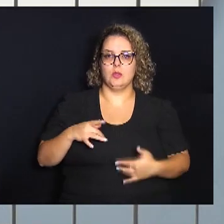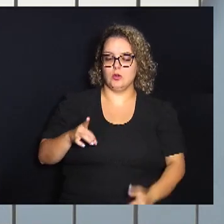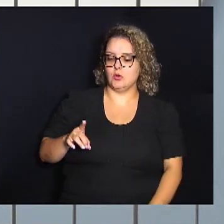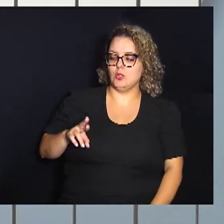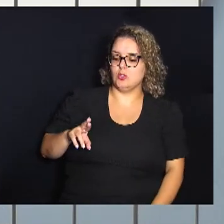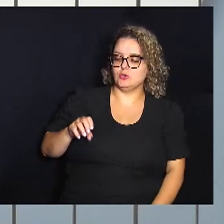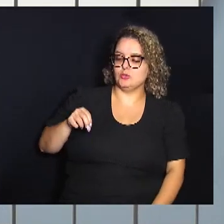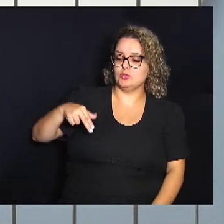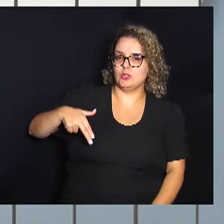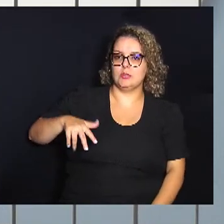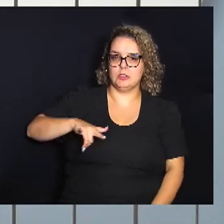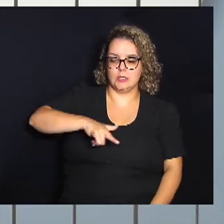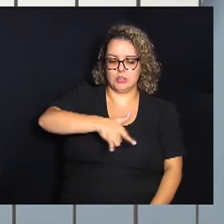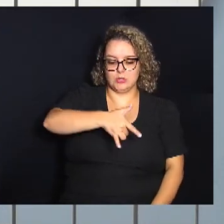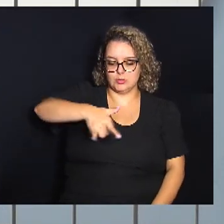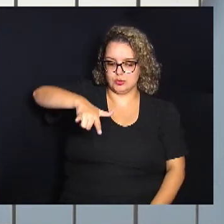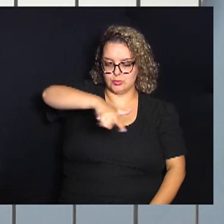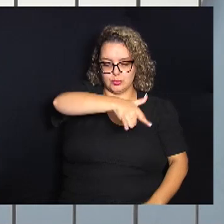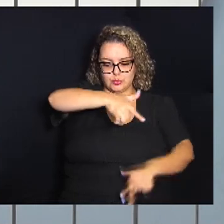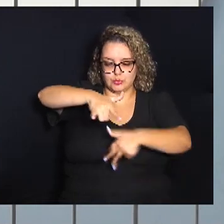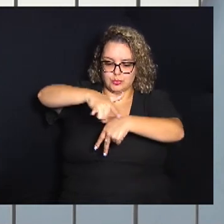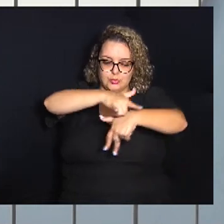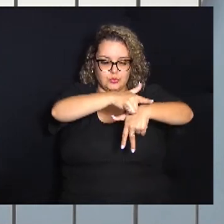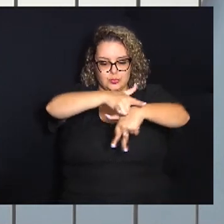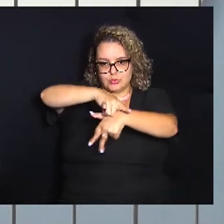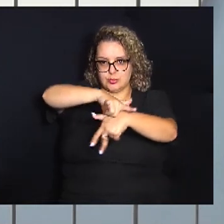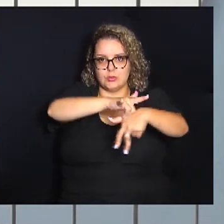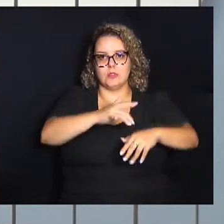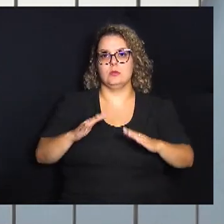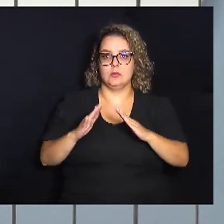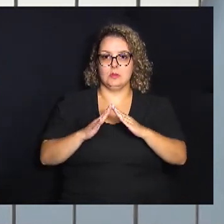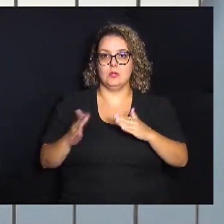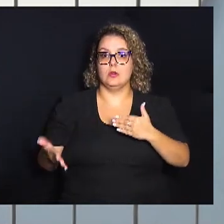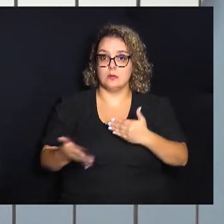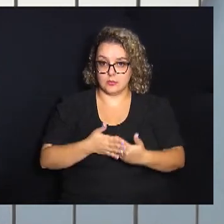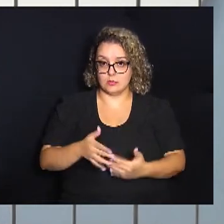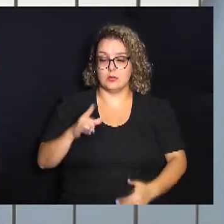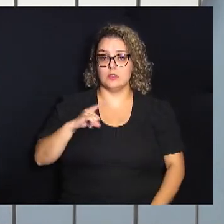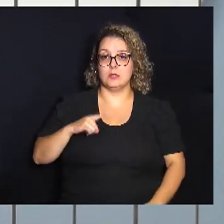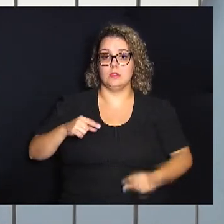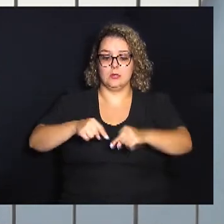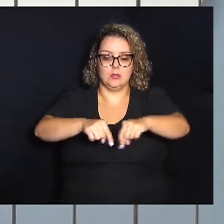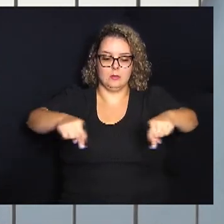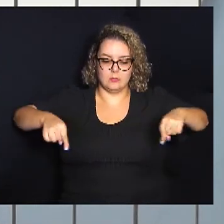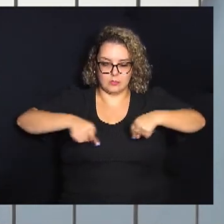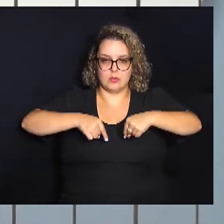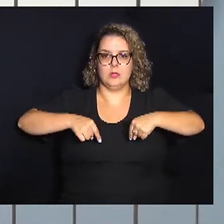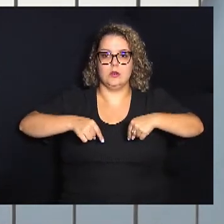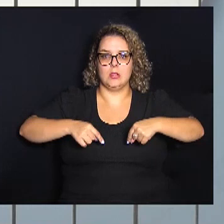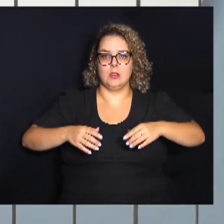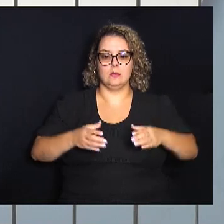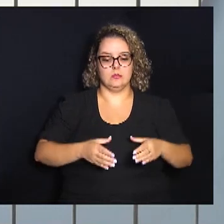para identificar as residências ou imóveis que estejam fechados, mas que tenham piscinas, caixas